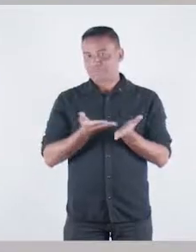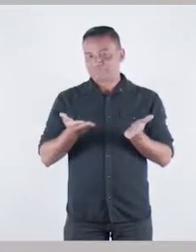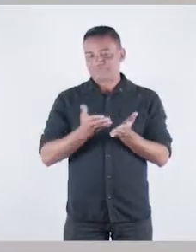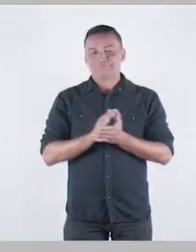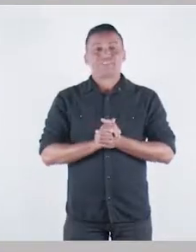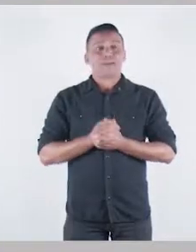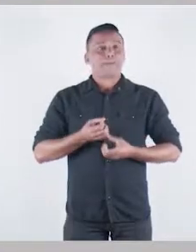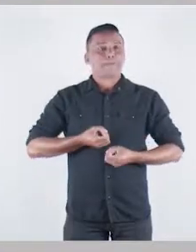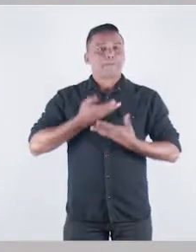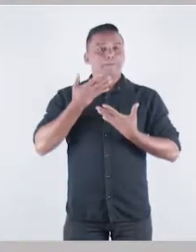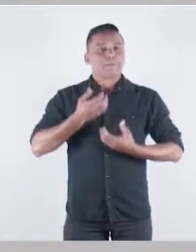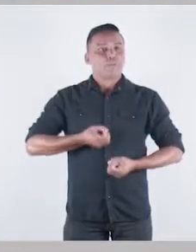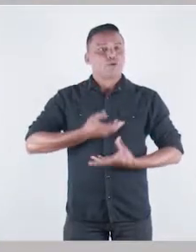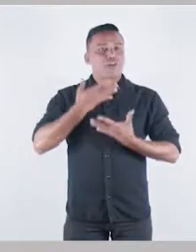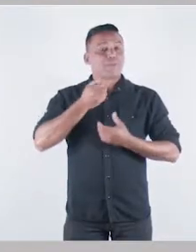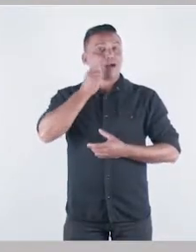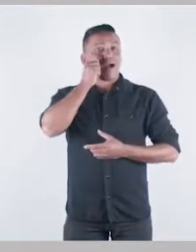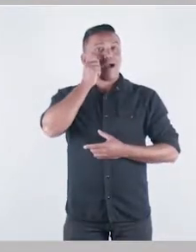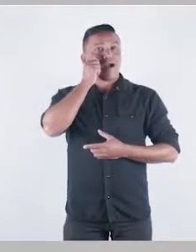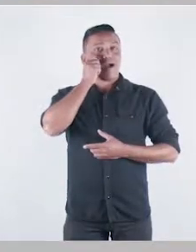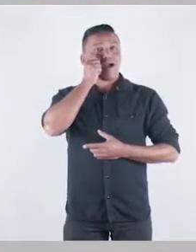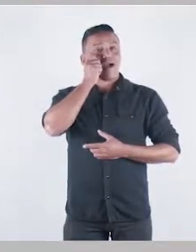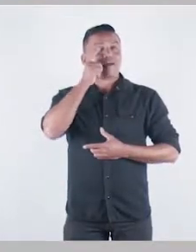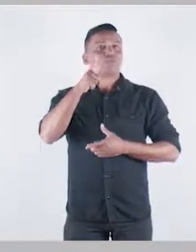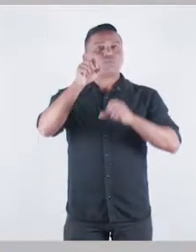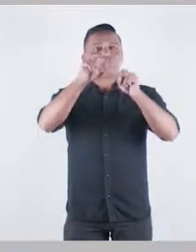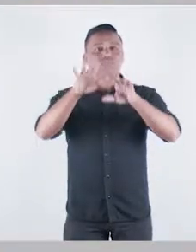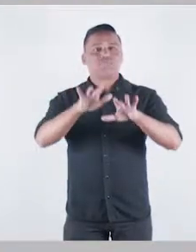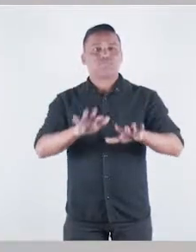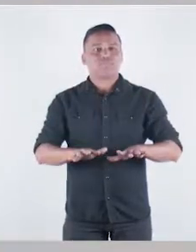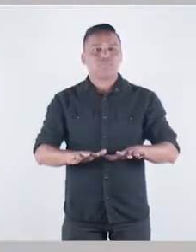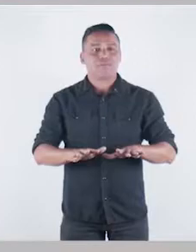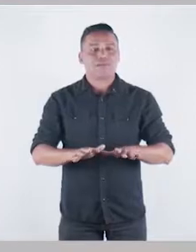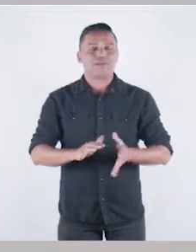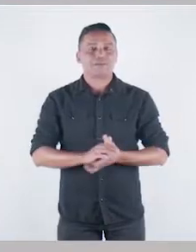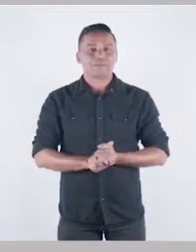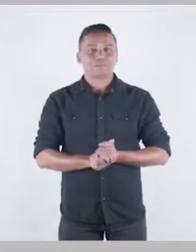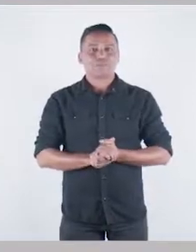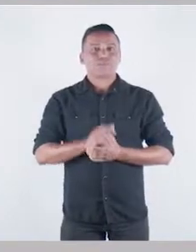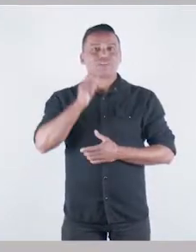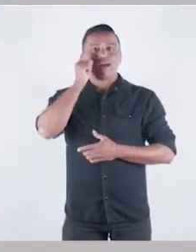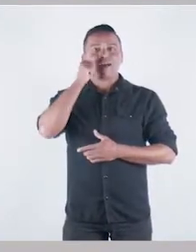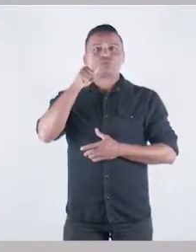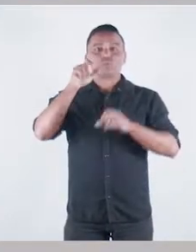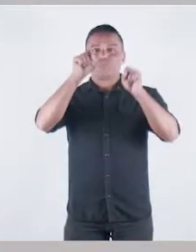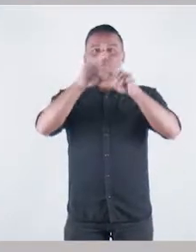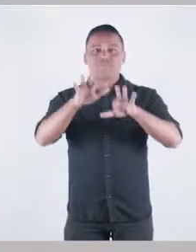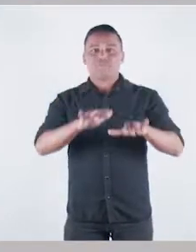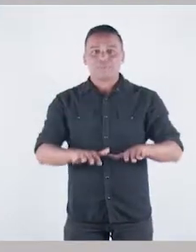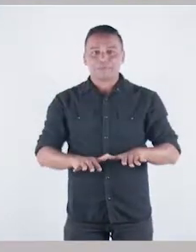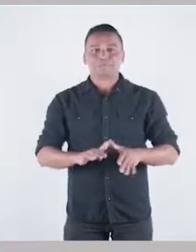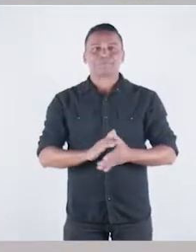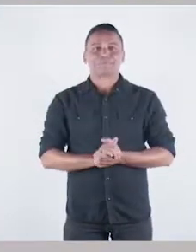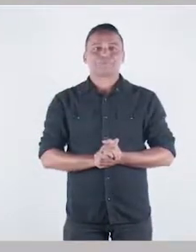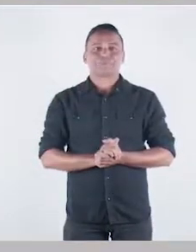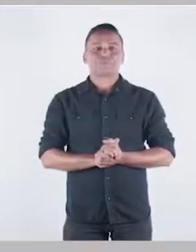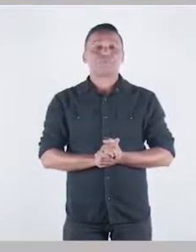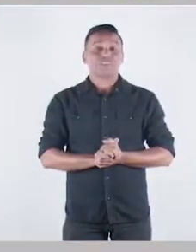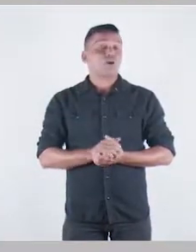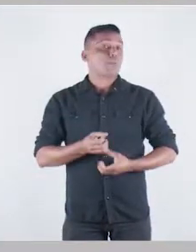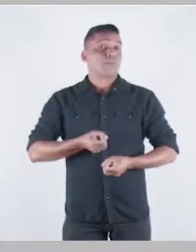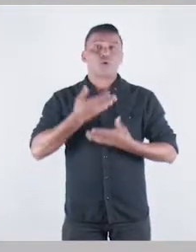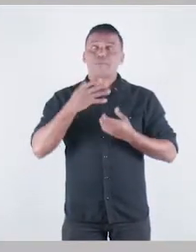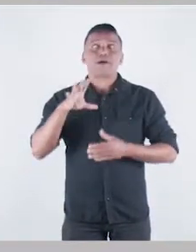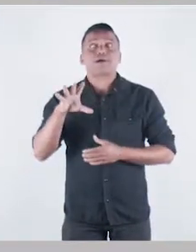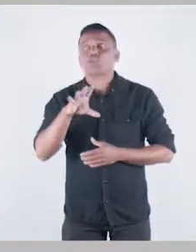o poema Azul Derramado, né? O poema Azul Derramado é um poema que eu gosto muito, é